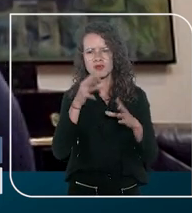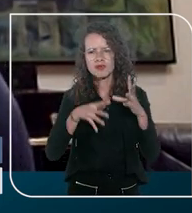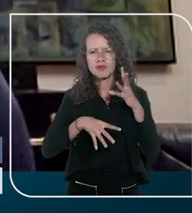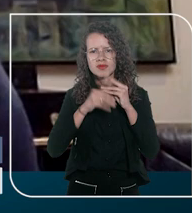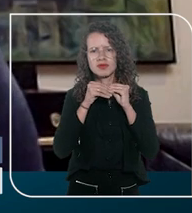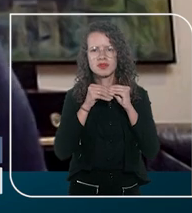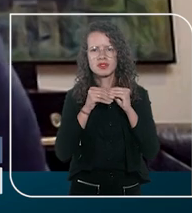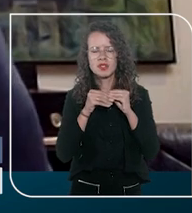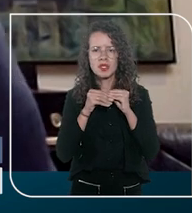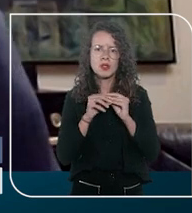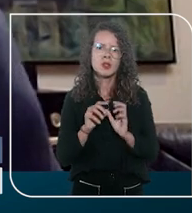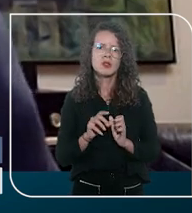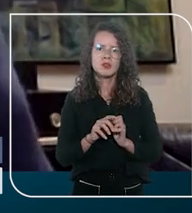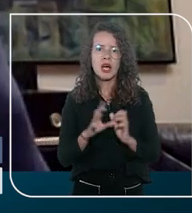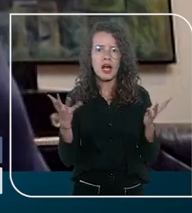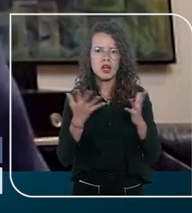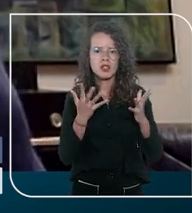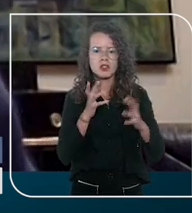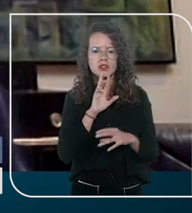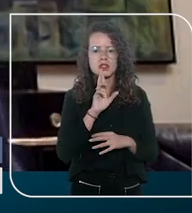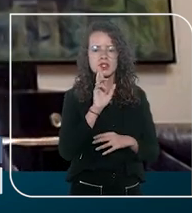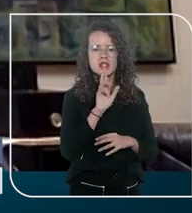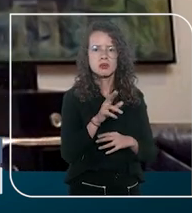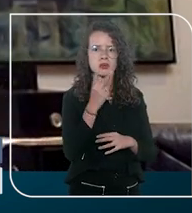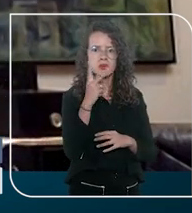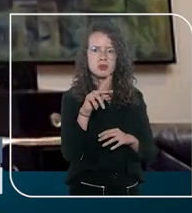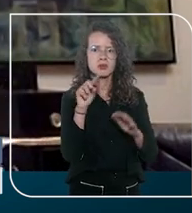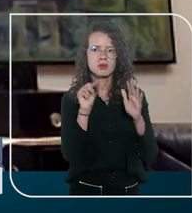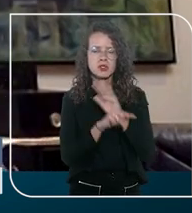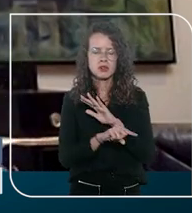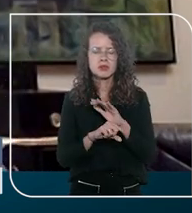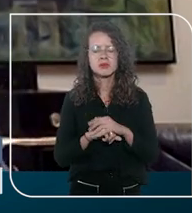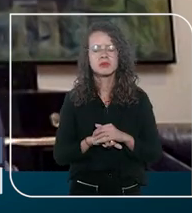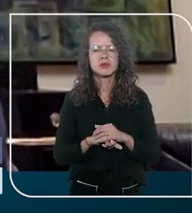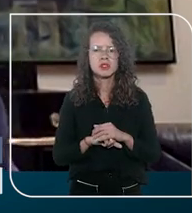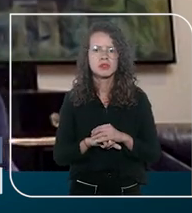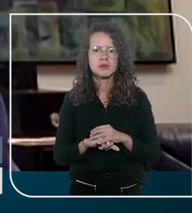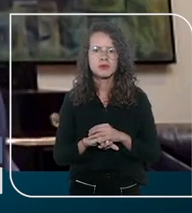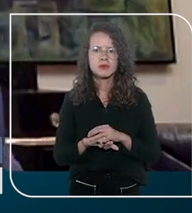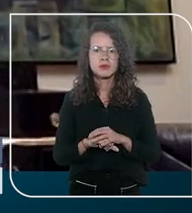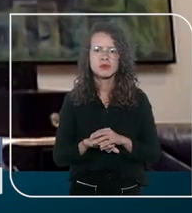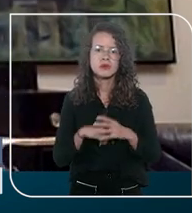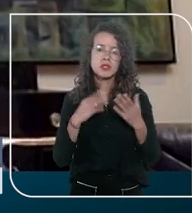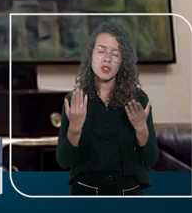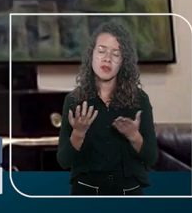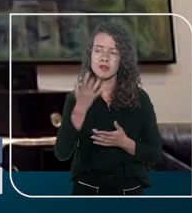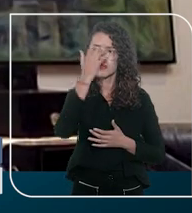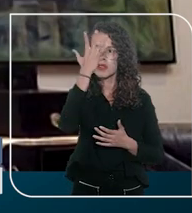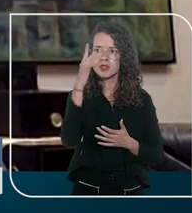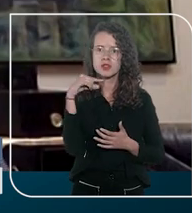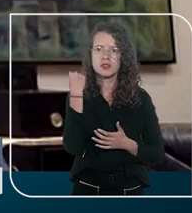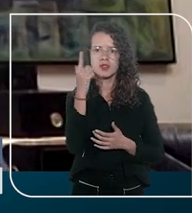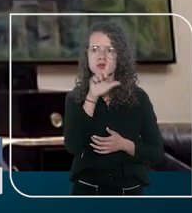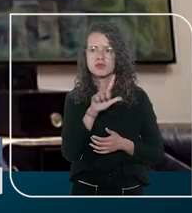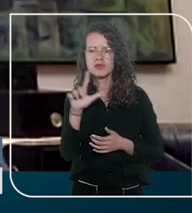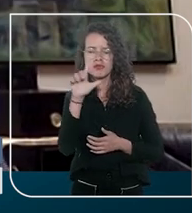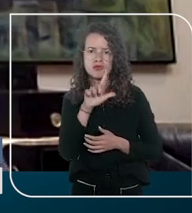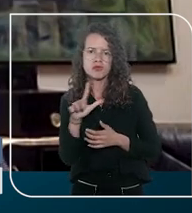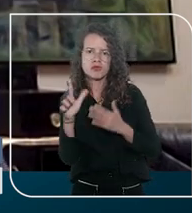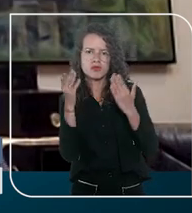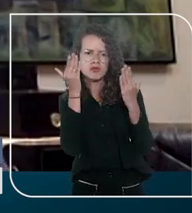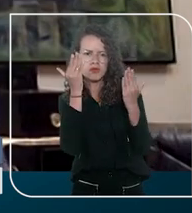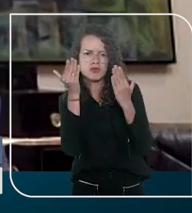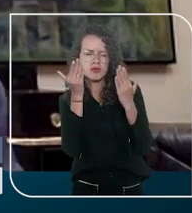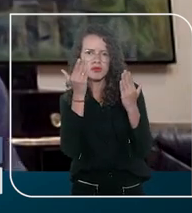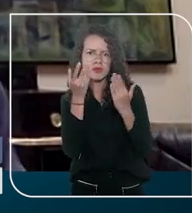Maurício disse. E agora respondendo a sua pergunta, é muito fácil pensar pela lógica, conforme a sua